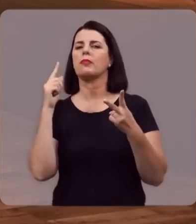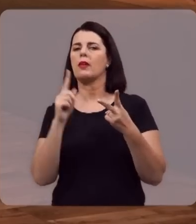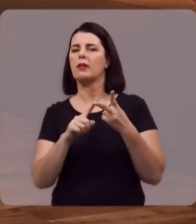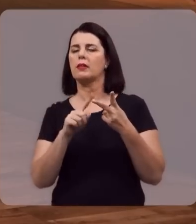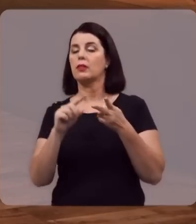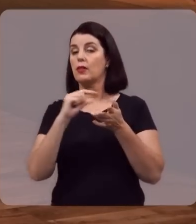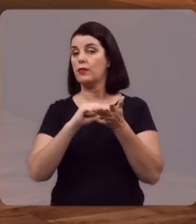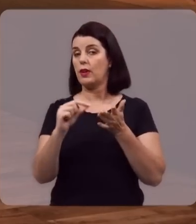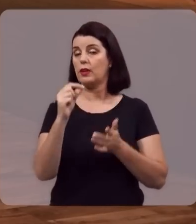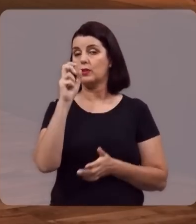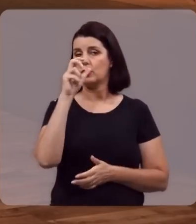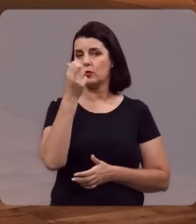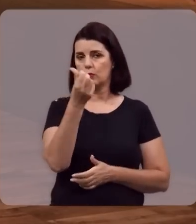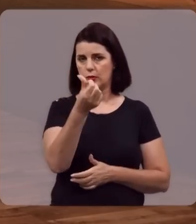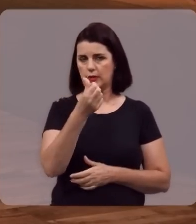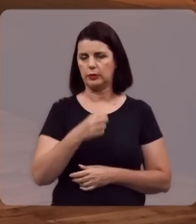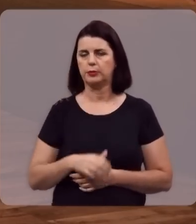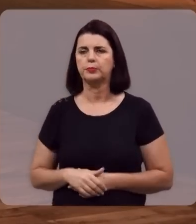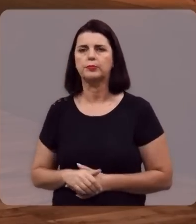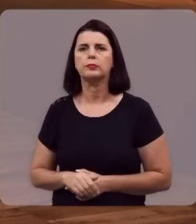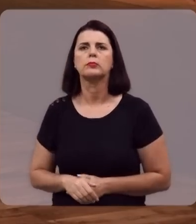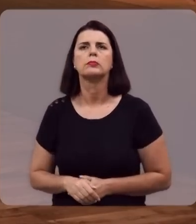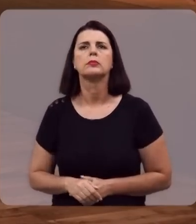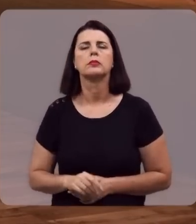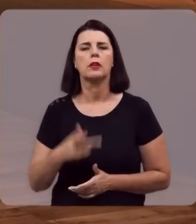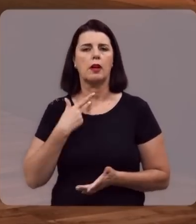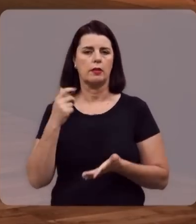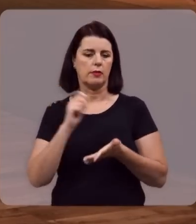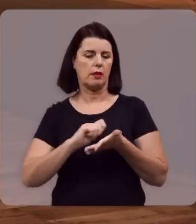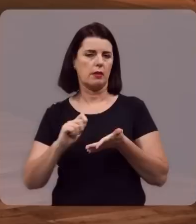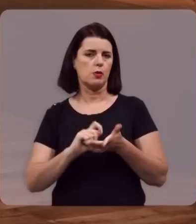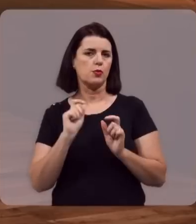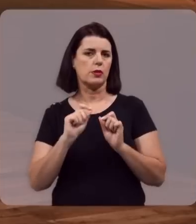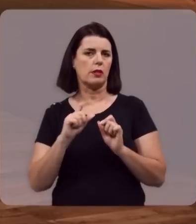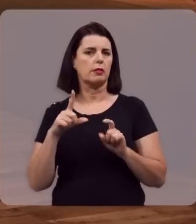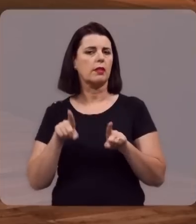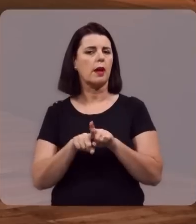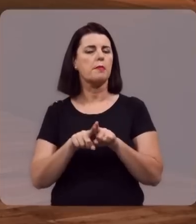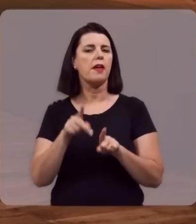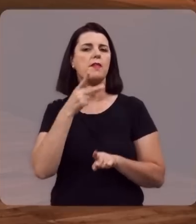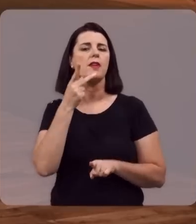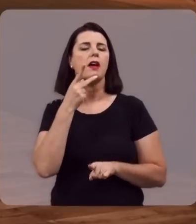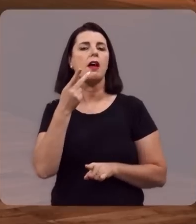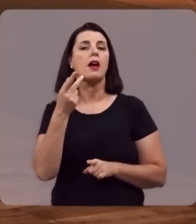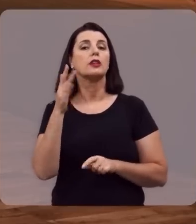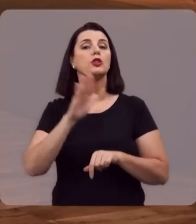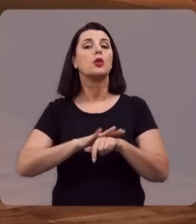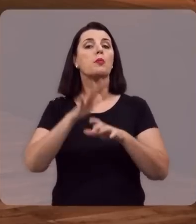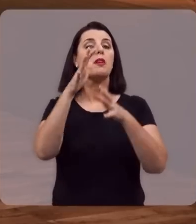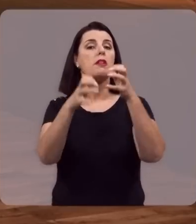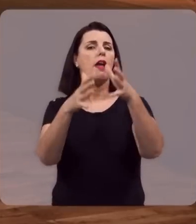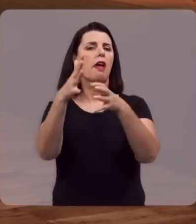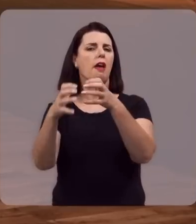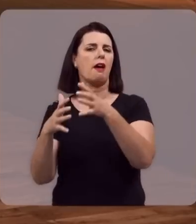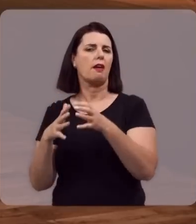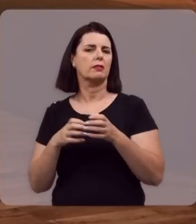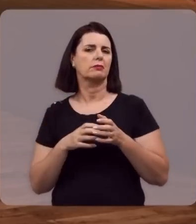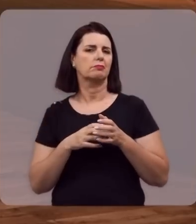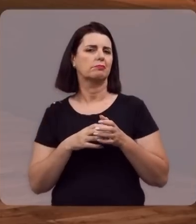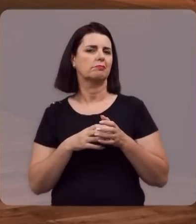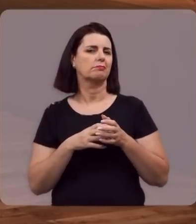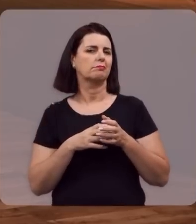Depois, no verso de número 6, está escrito: e certamente ouvireis falar de guerras e rumores